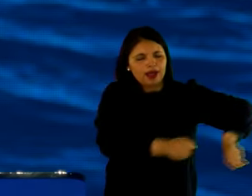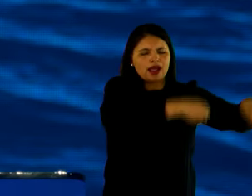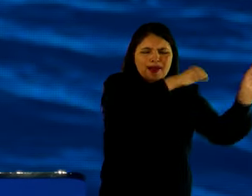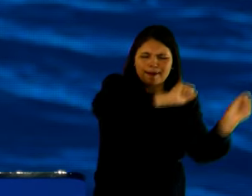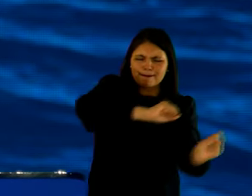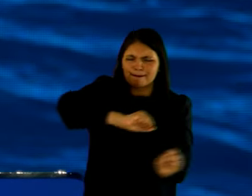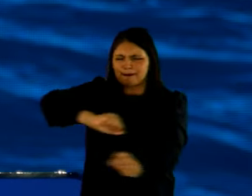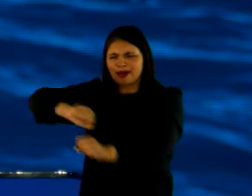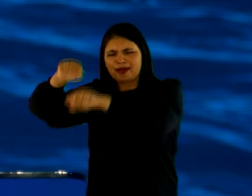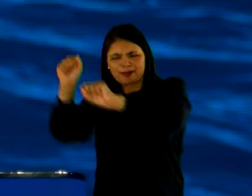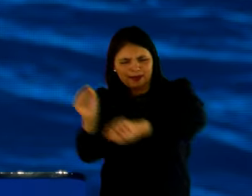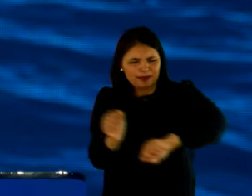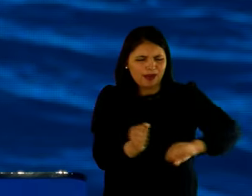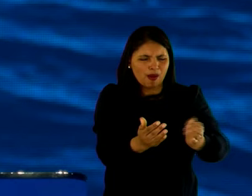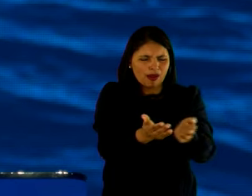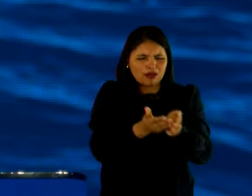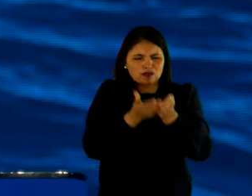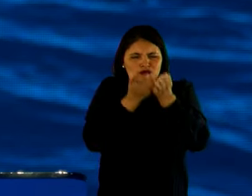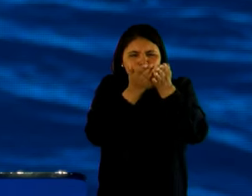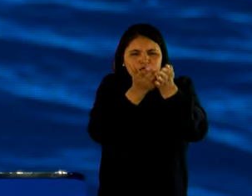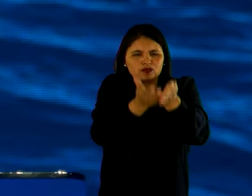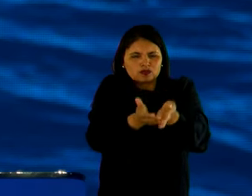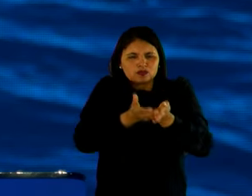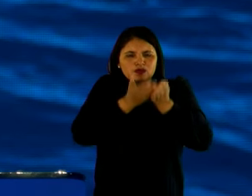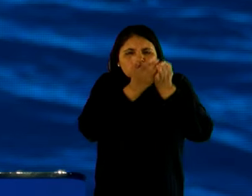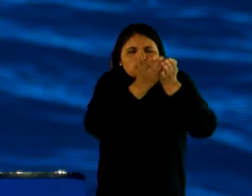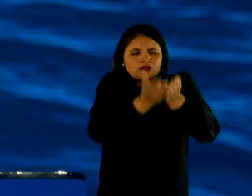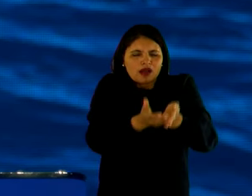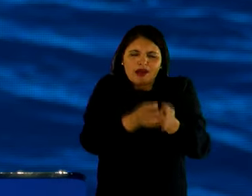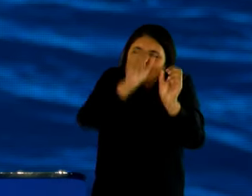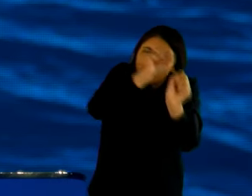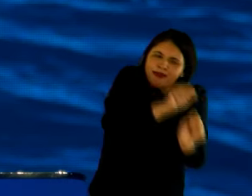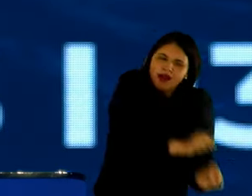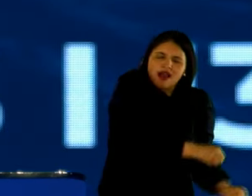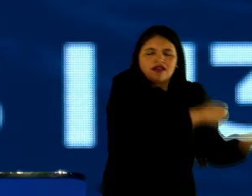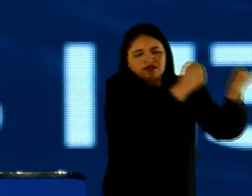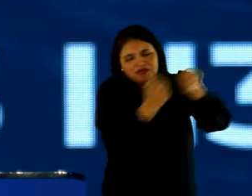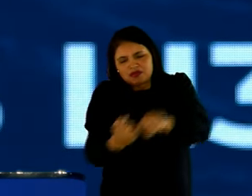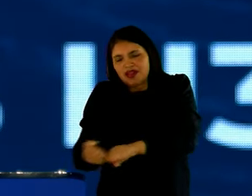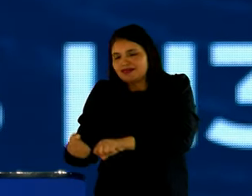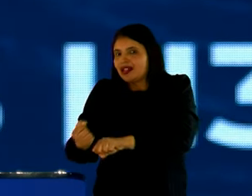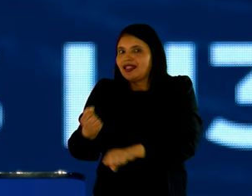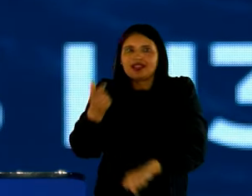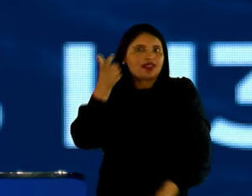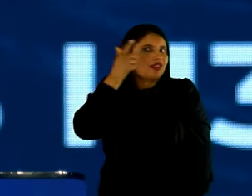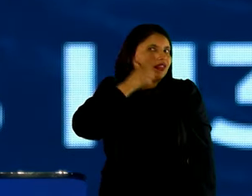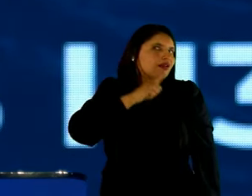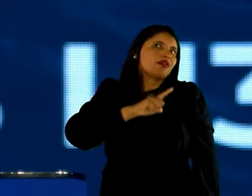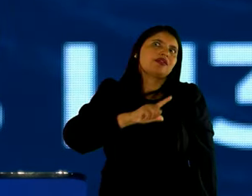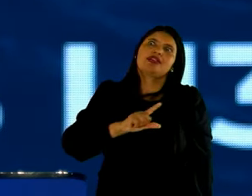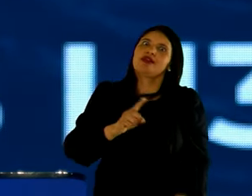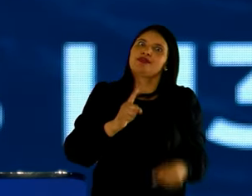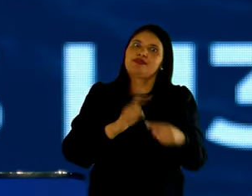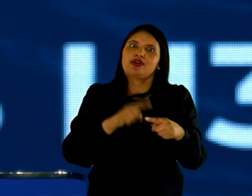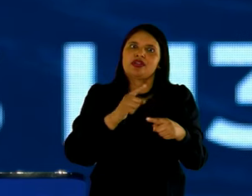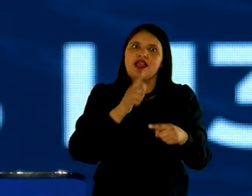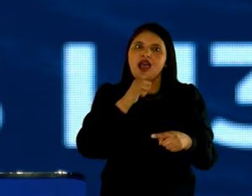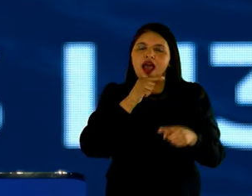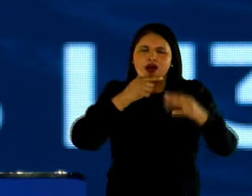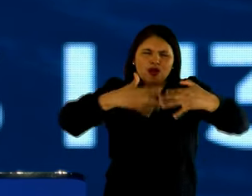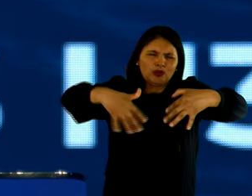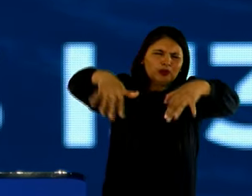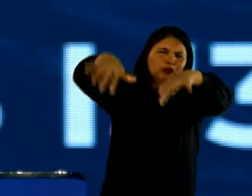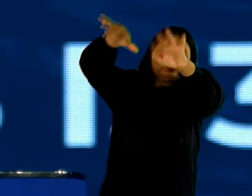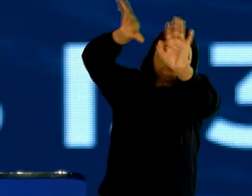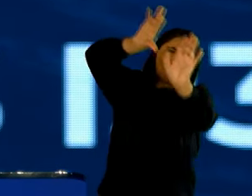para fazer voltar o navio à terra, mas não podiam, porquanto o mar se ia embravecendo cada